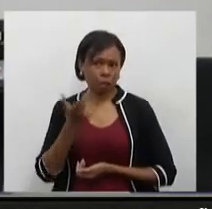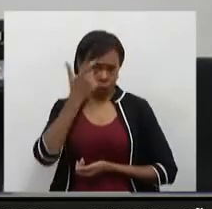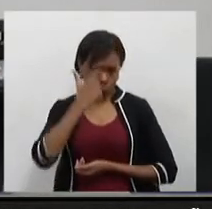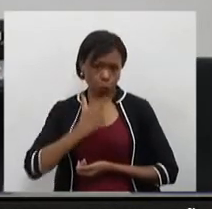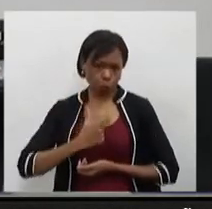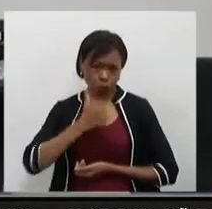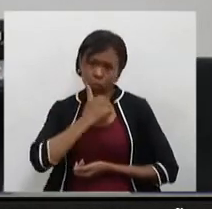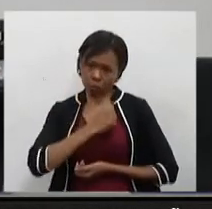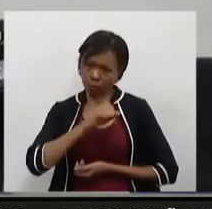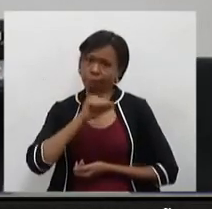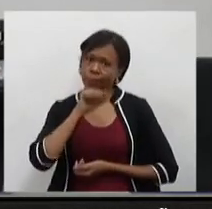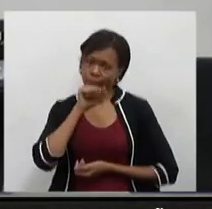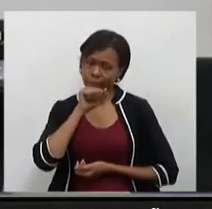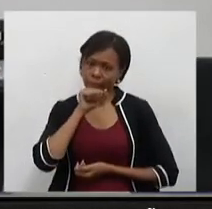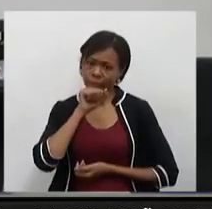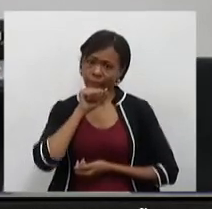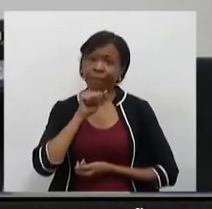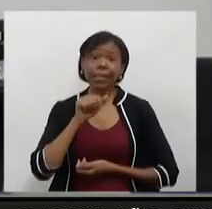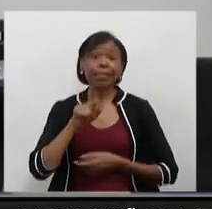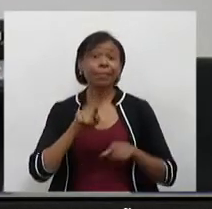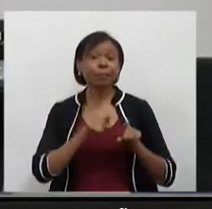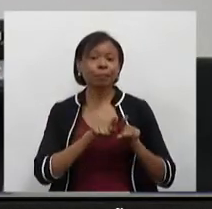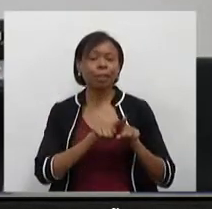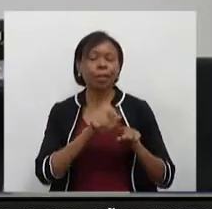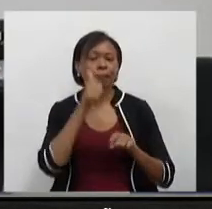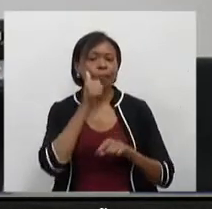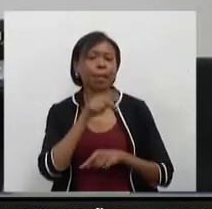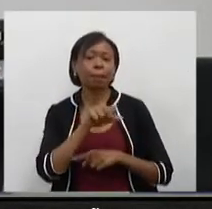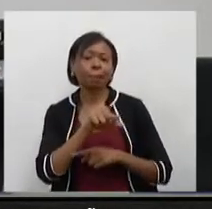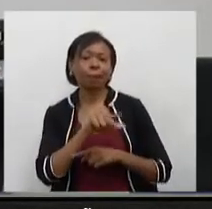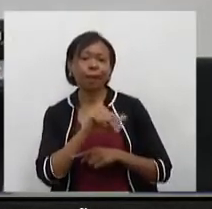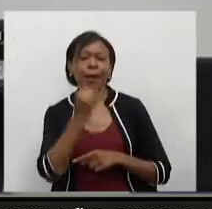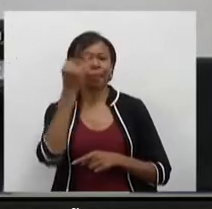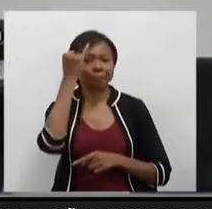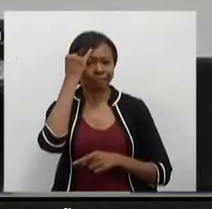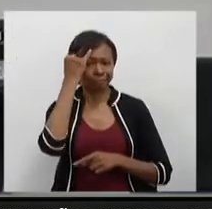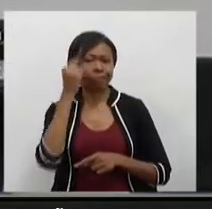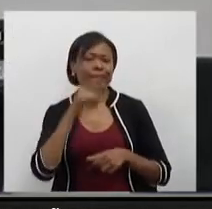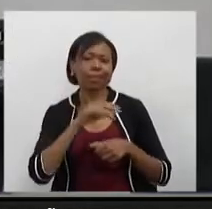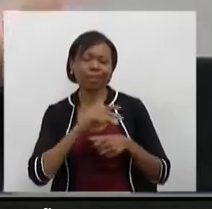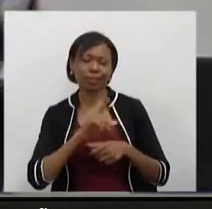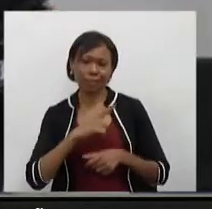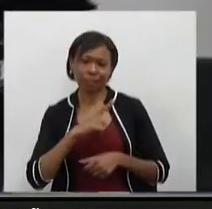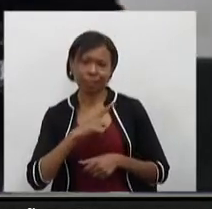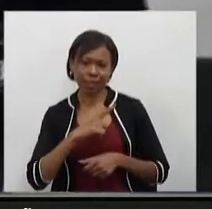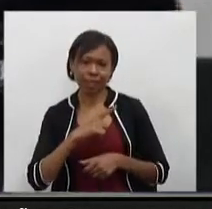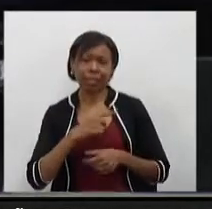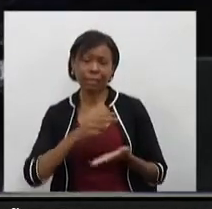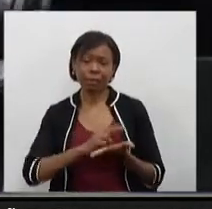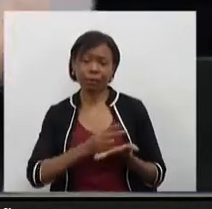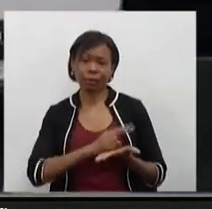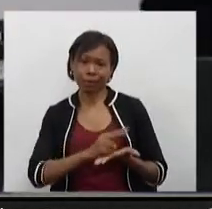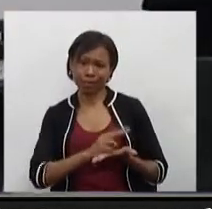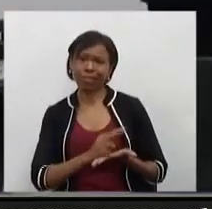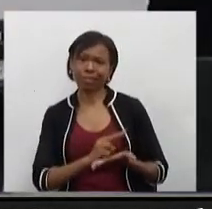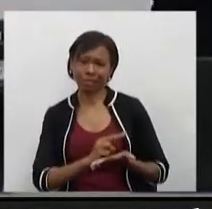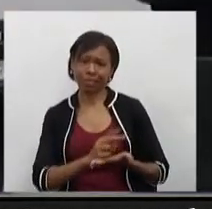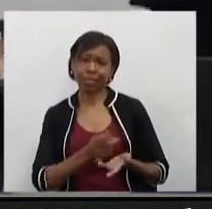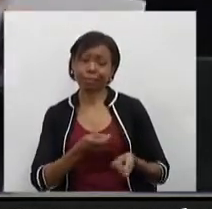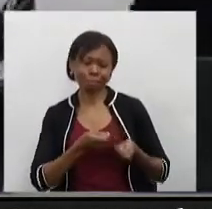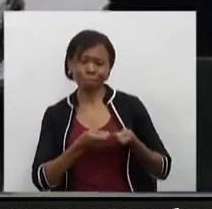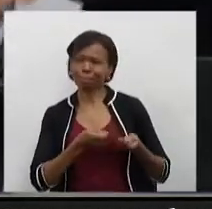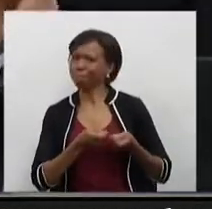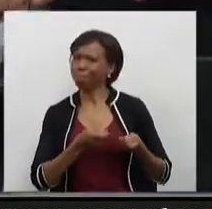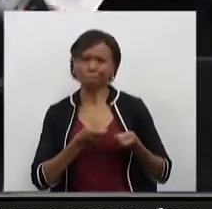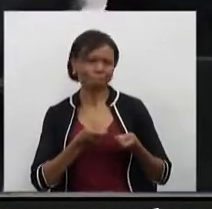inclusive, eu tenho uma irmã também com deficiência intelectual e epilepsia de difícil controle, que é mais